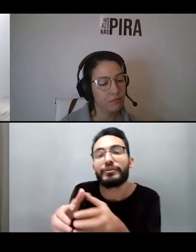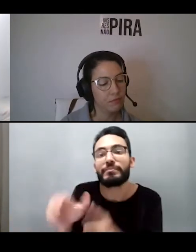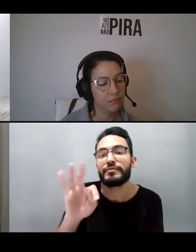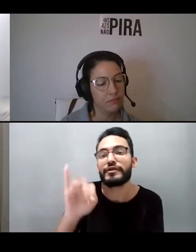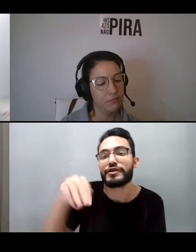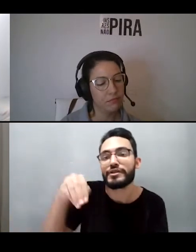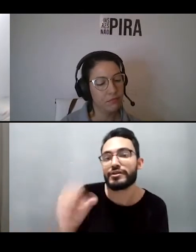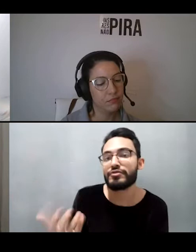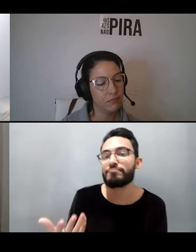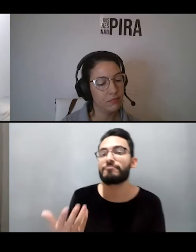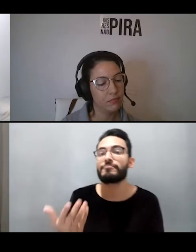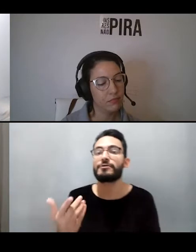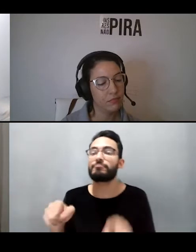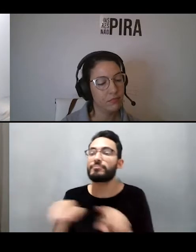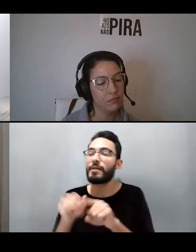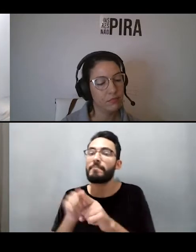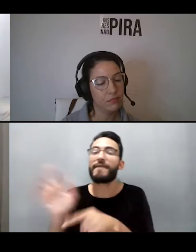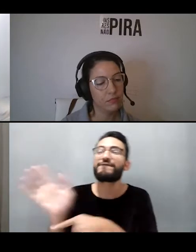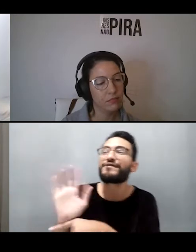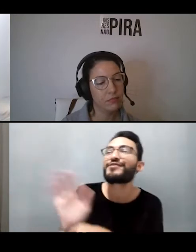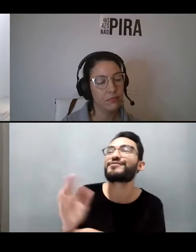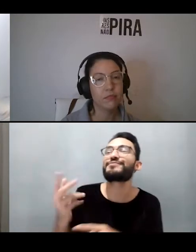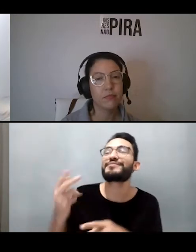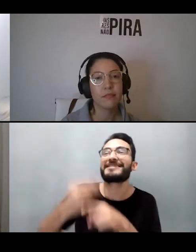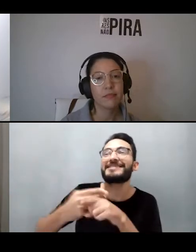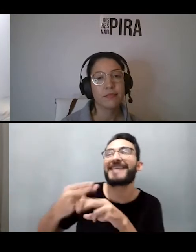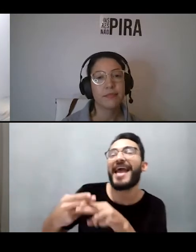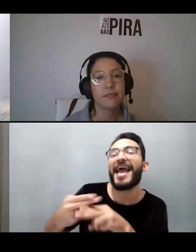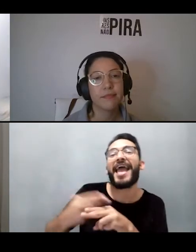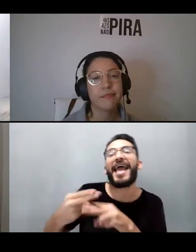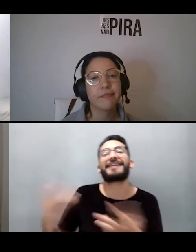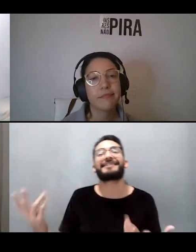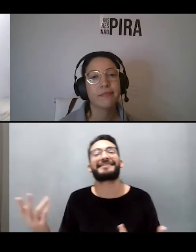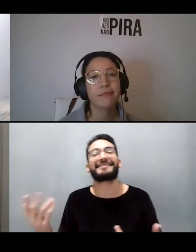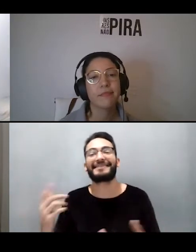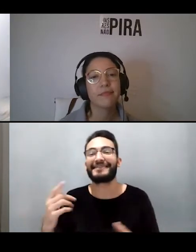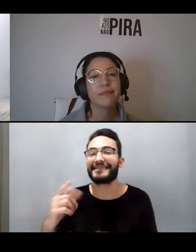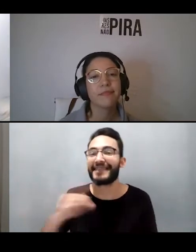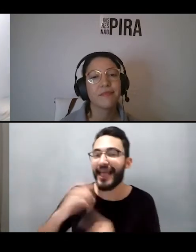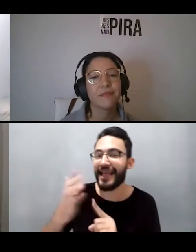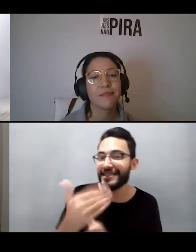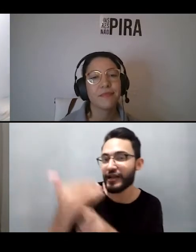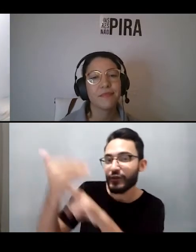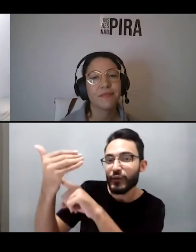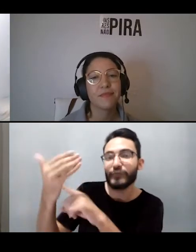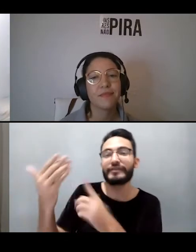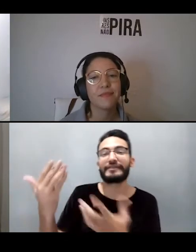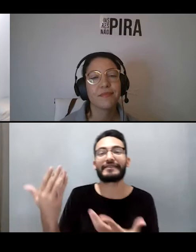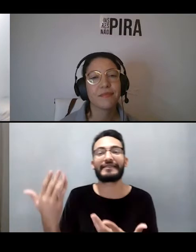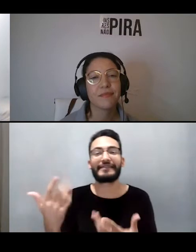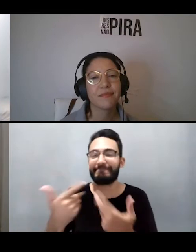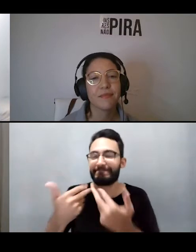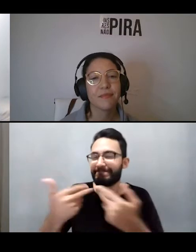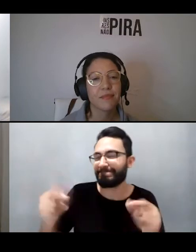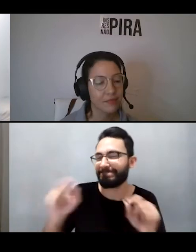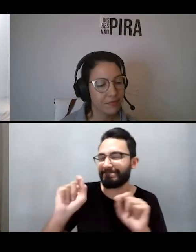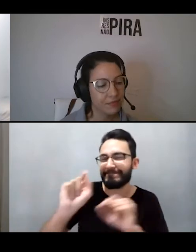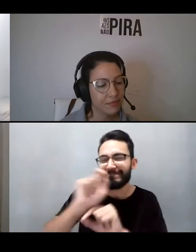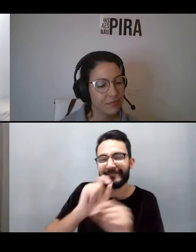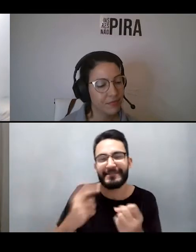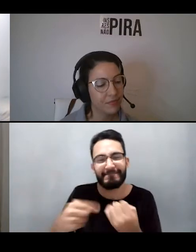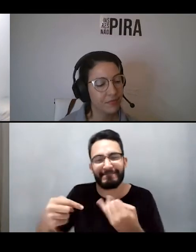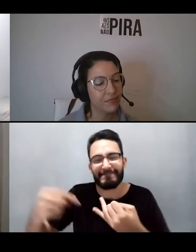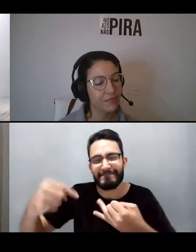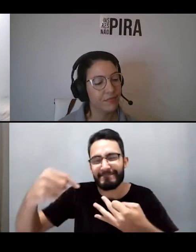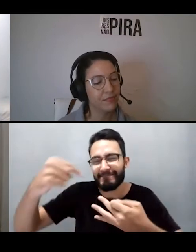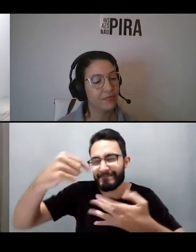Assuntos em comuns, né, filmes, séries, tem aqui, né, a parte de tecnologia, né, o Garage. Então,